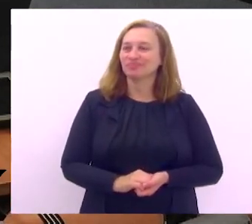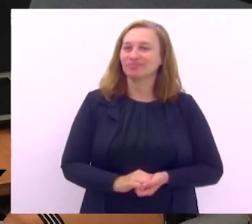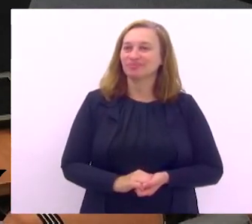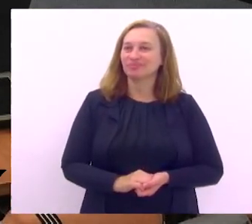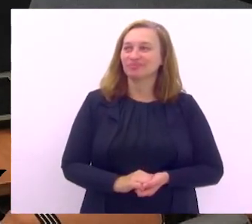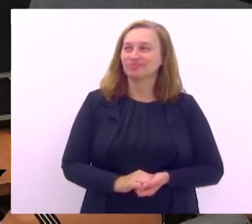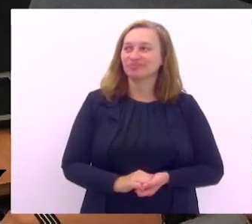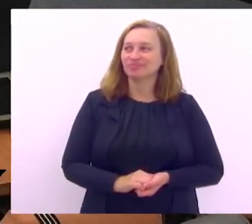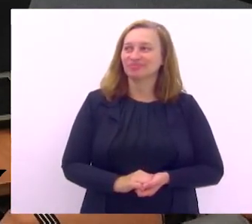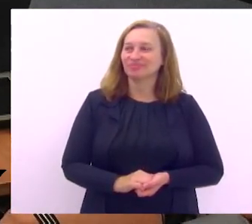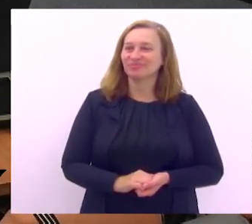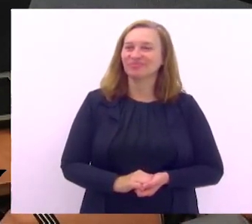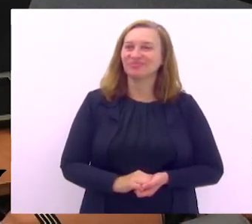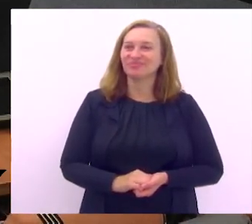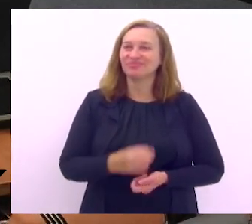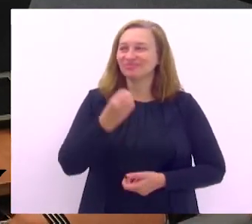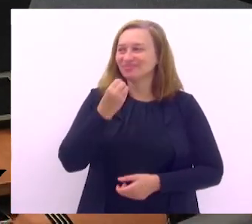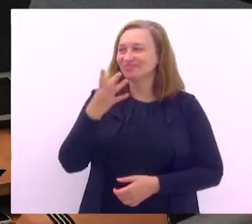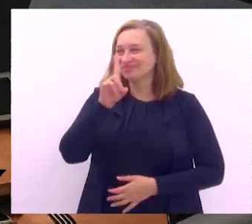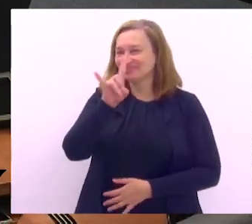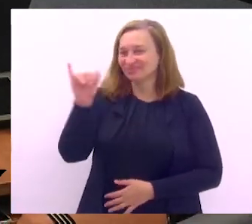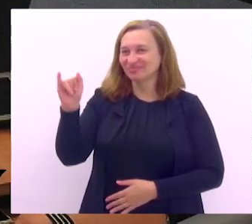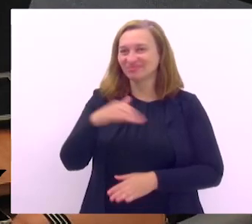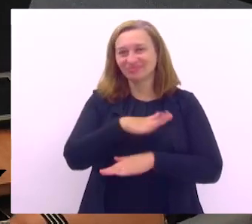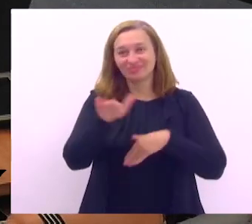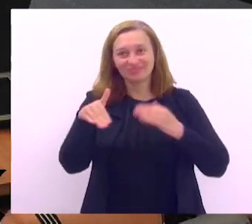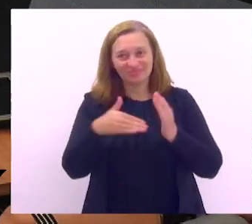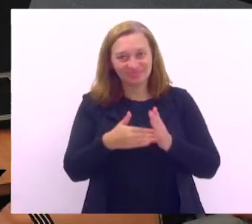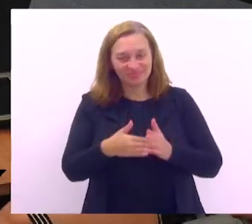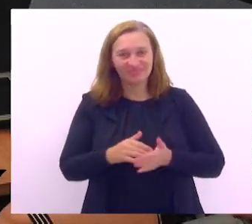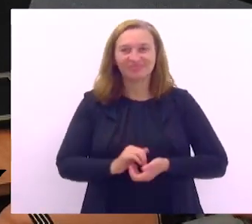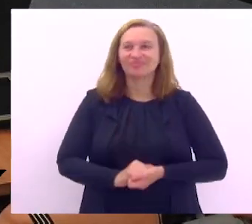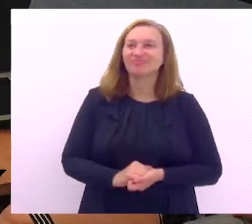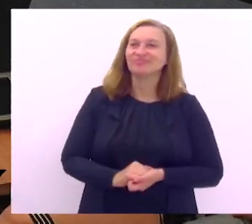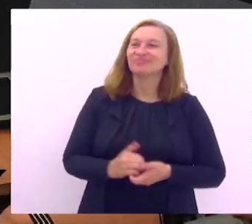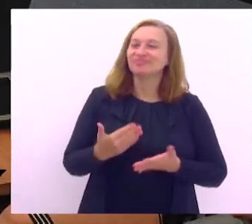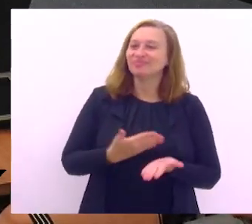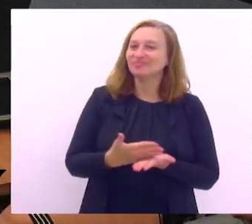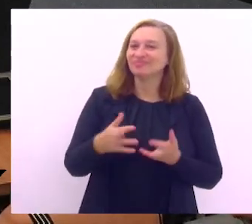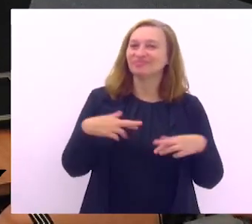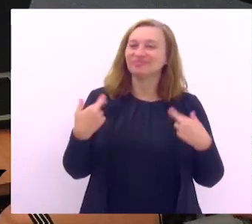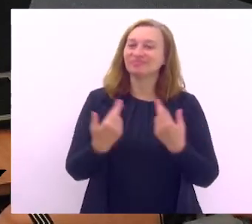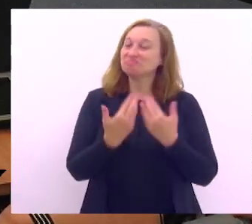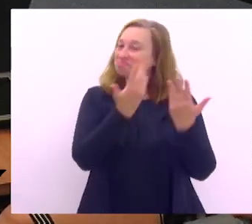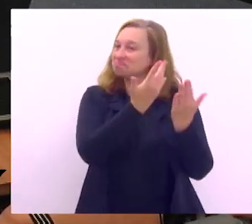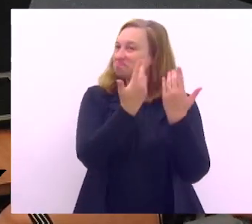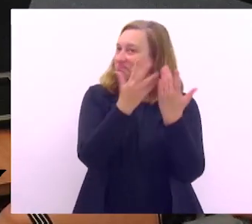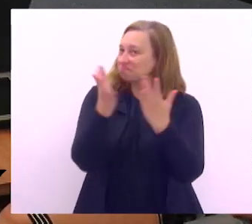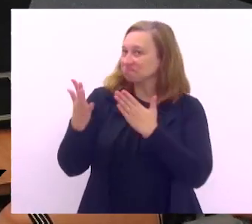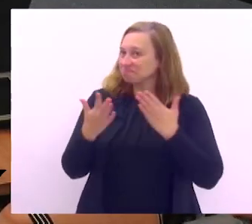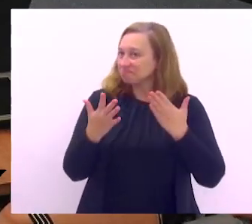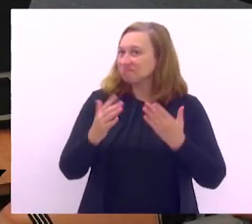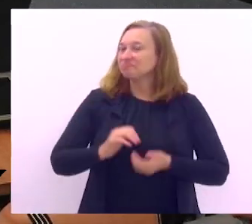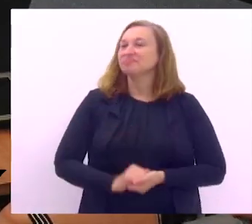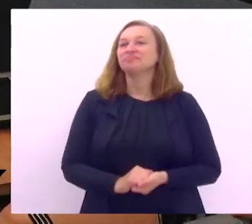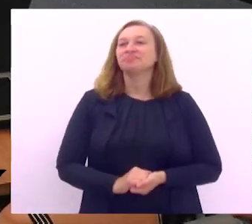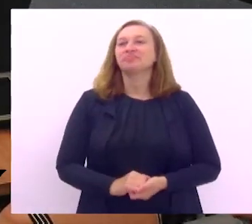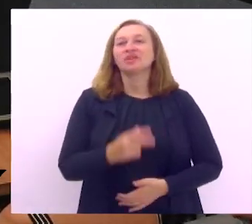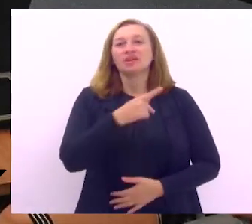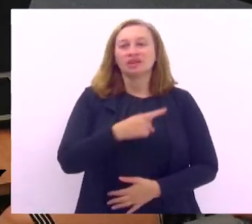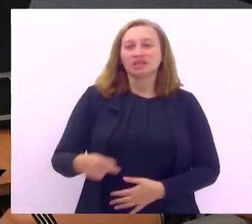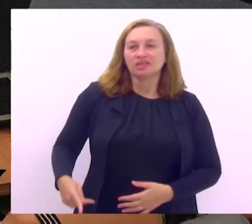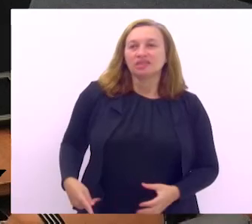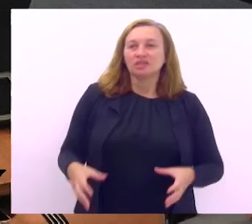Bom dia a todos, participantes dessa reunião. Eu quero cumprimentar aqui o presidente da